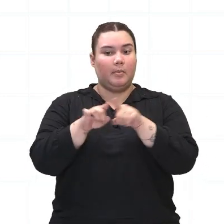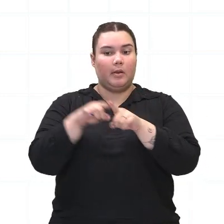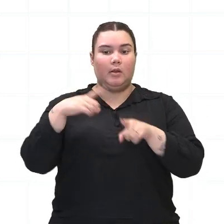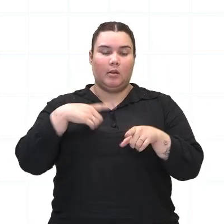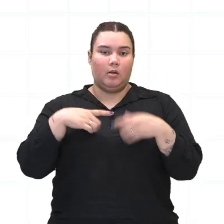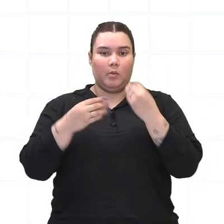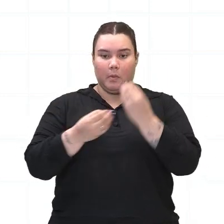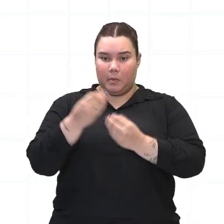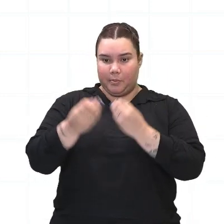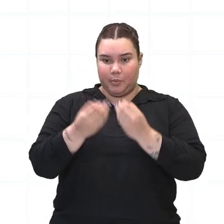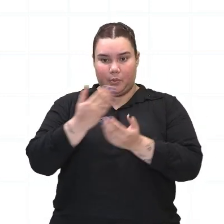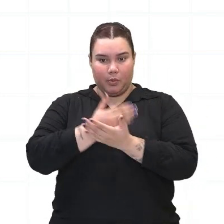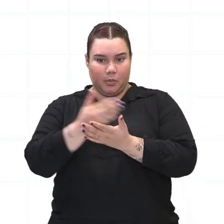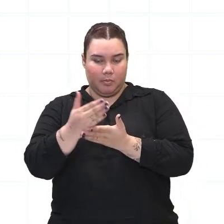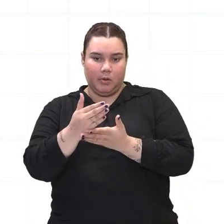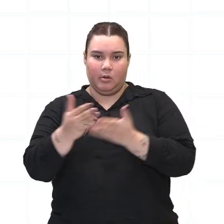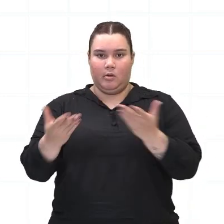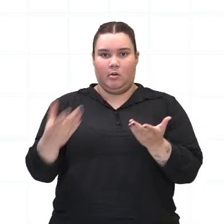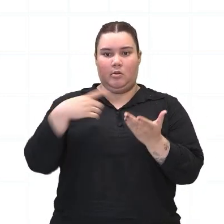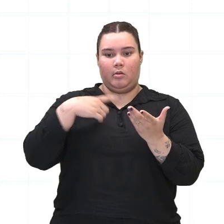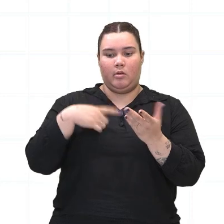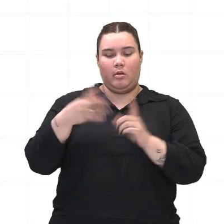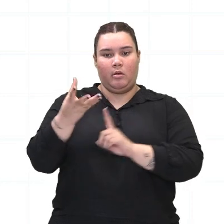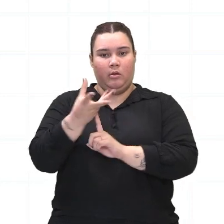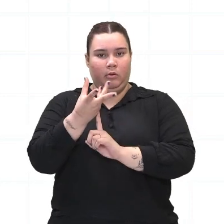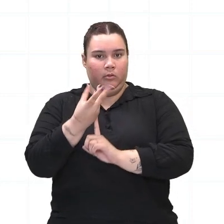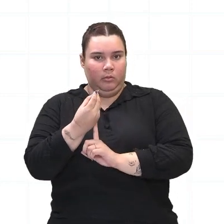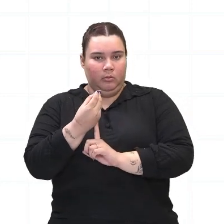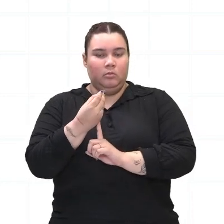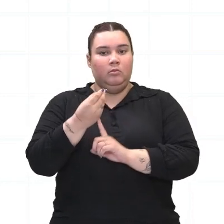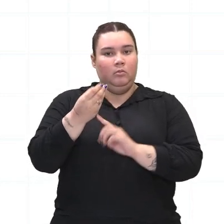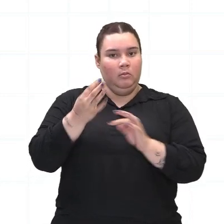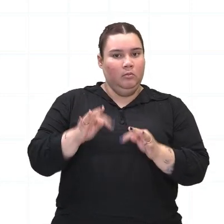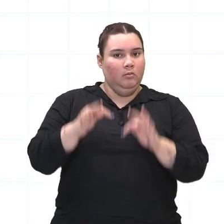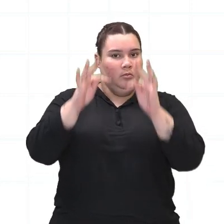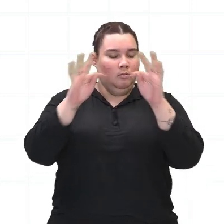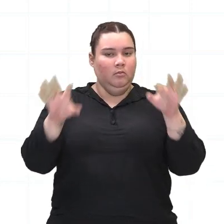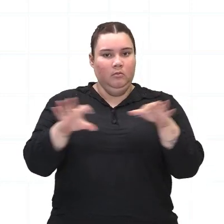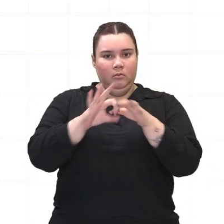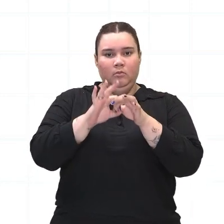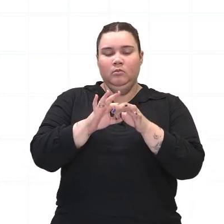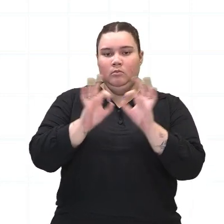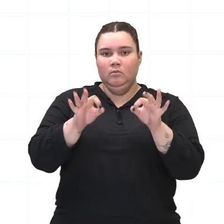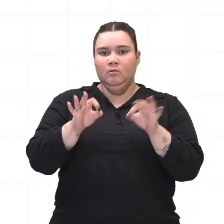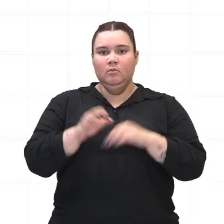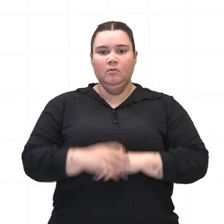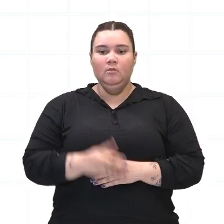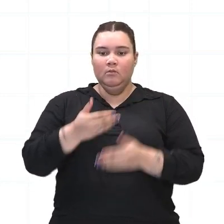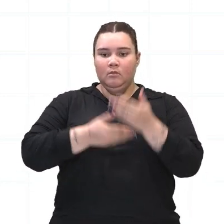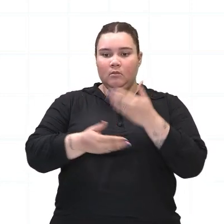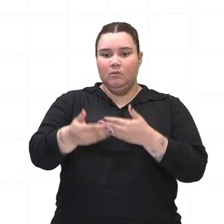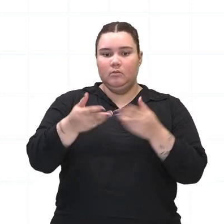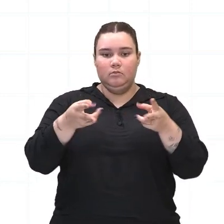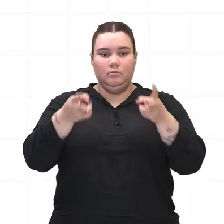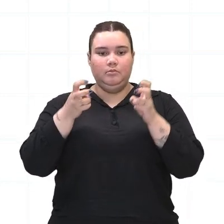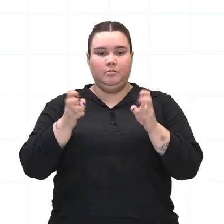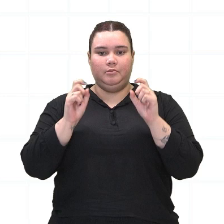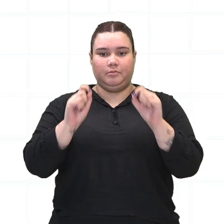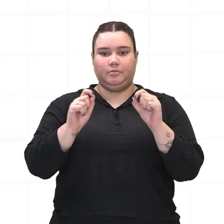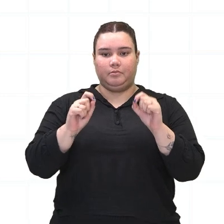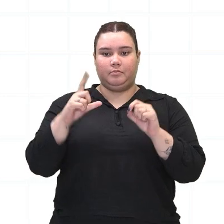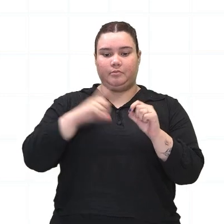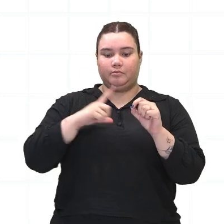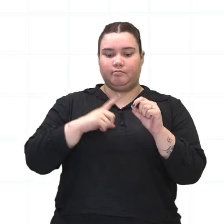quando vamos começando a fazer a nossa arte dentro do digital. Mas seguindo, vamos perceber que no meio temos o